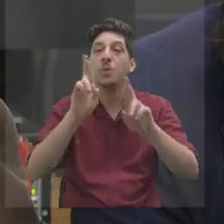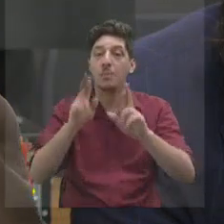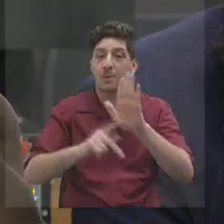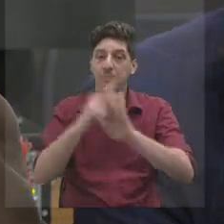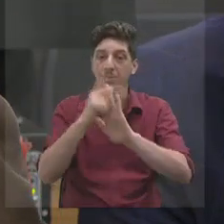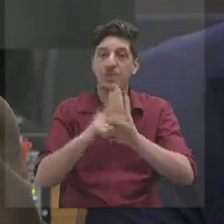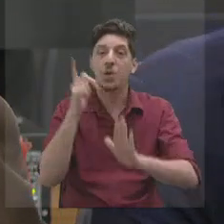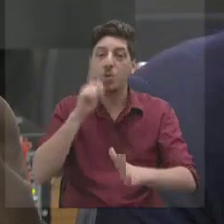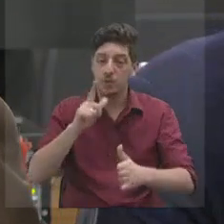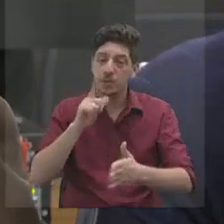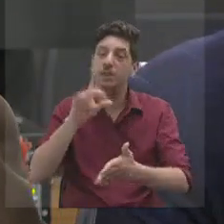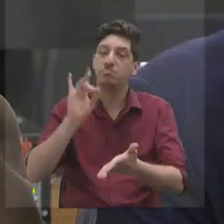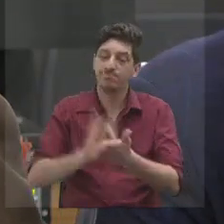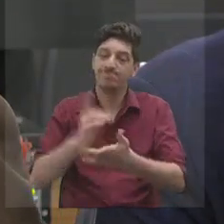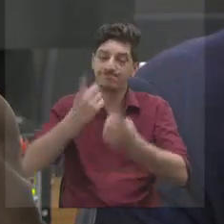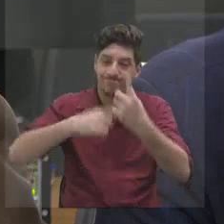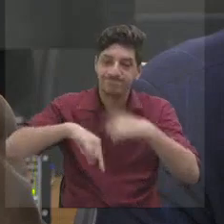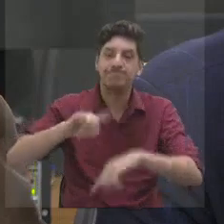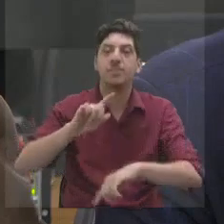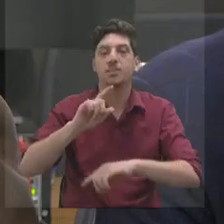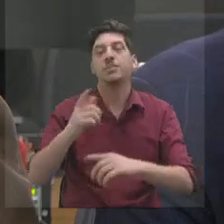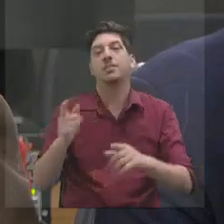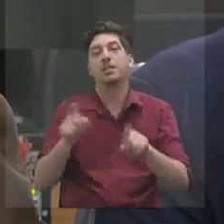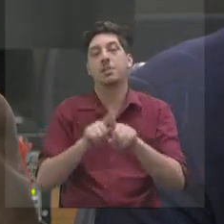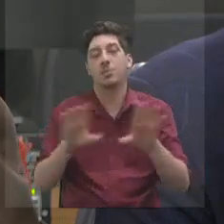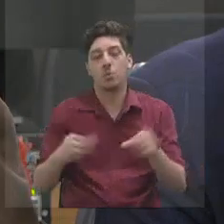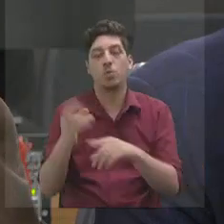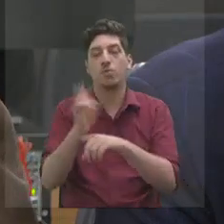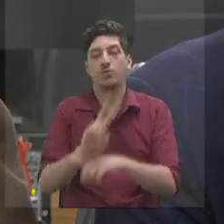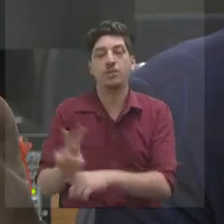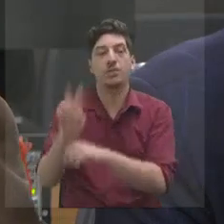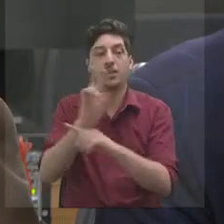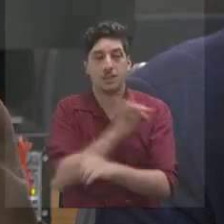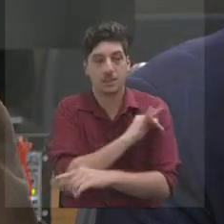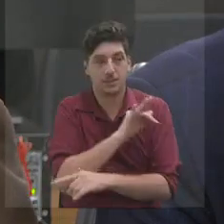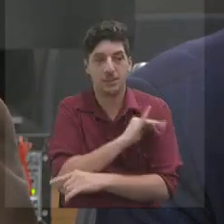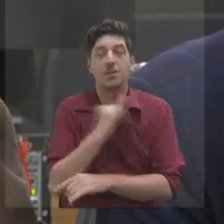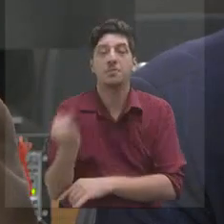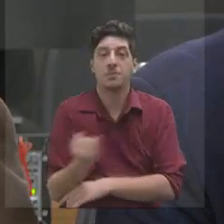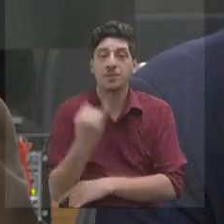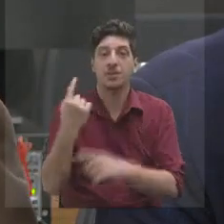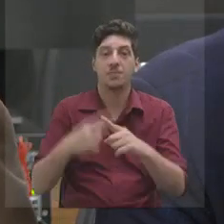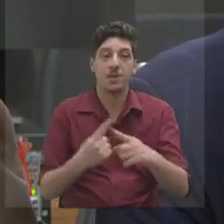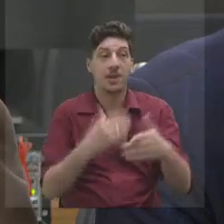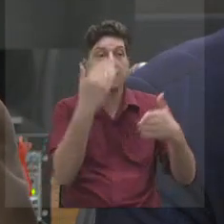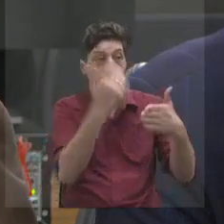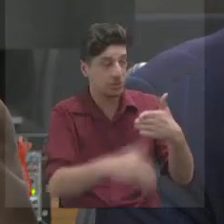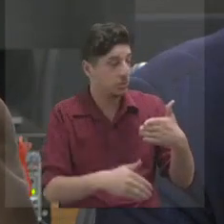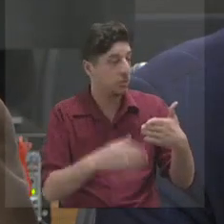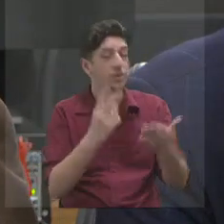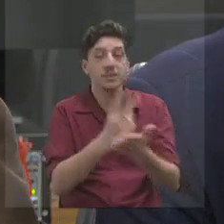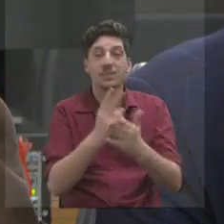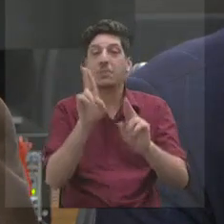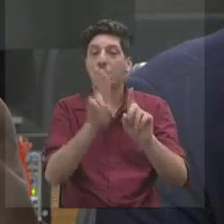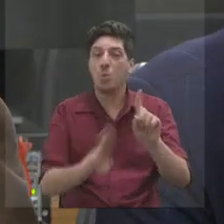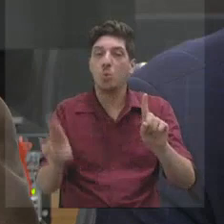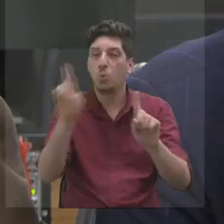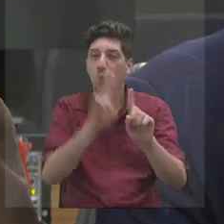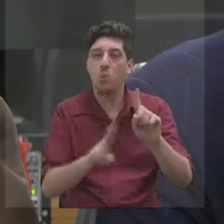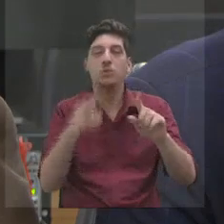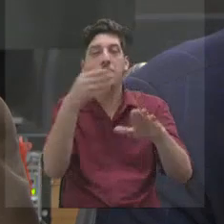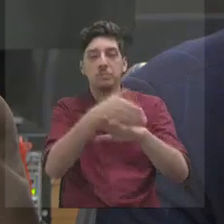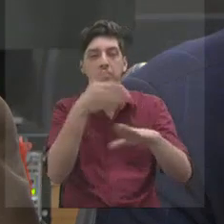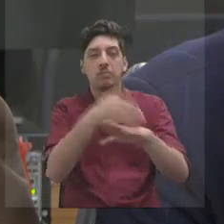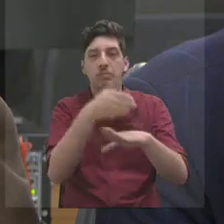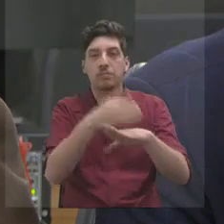e agência fundamental porque o desconto progressivo é algo importantíssimo porque quem passa todo dia ele pode